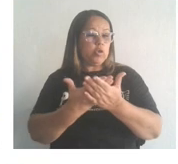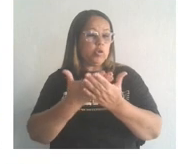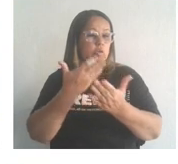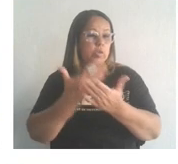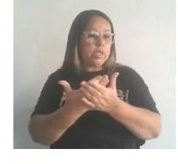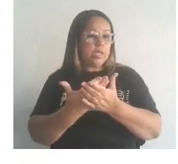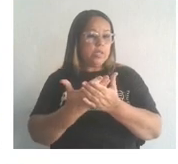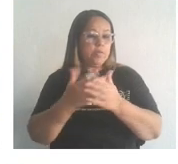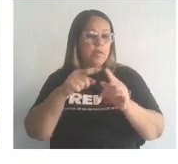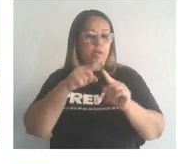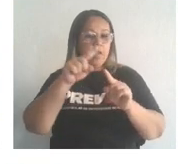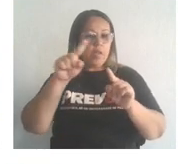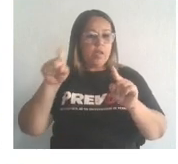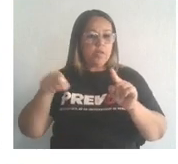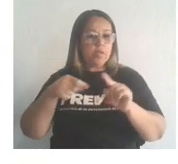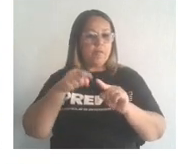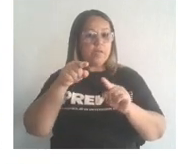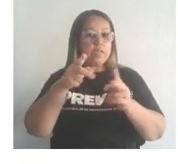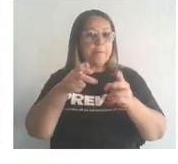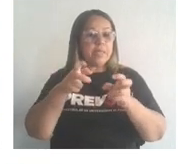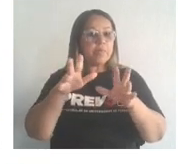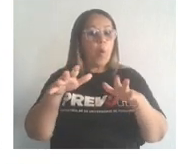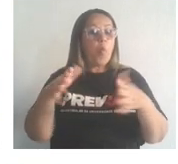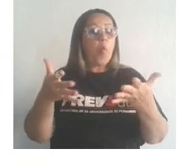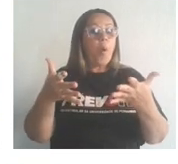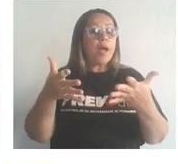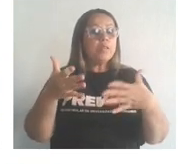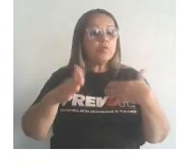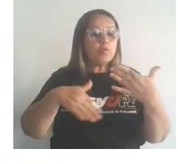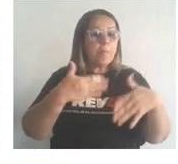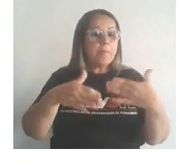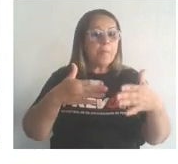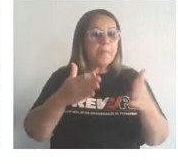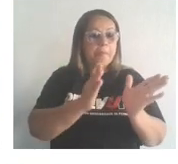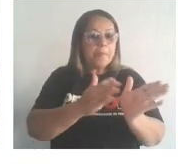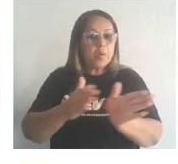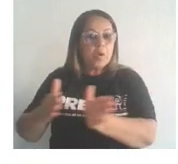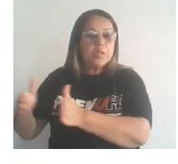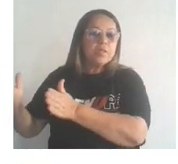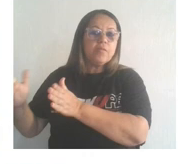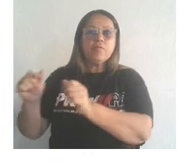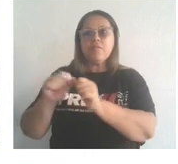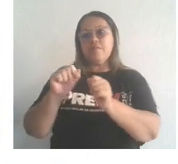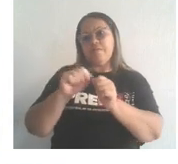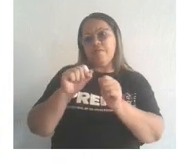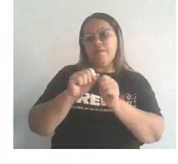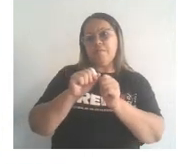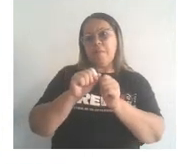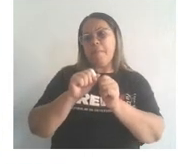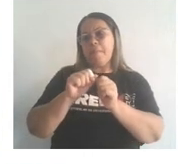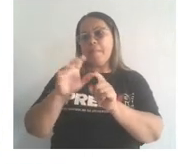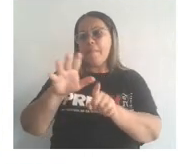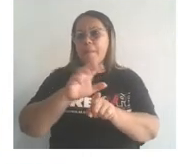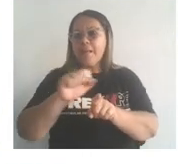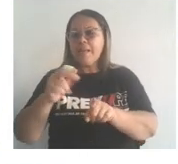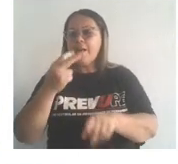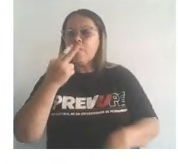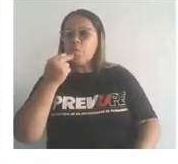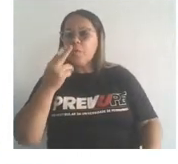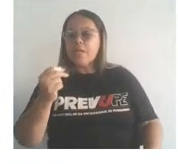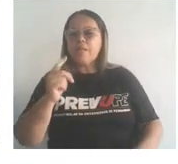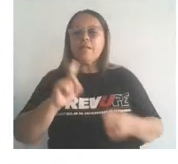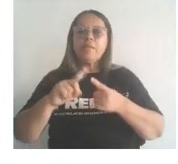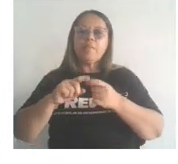esses ciclos, vocês percebam quais são os processos que a vida faz para pegar esses nutrientes para eles e também para